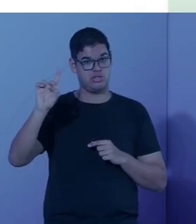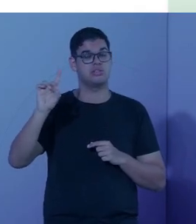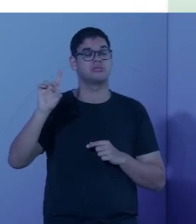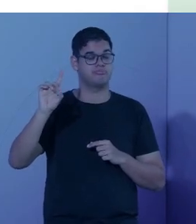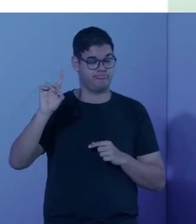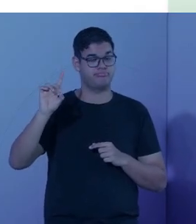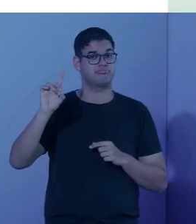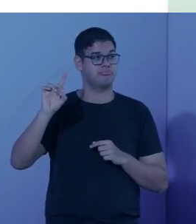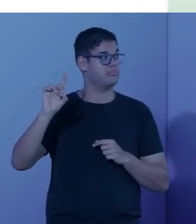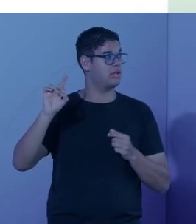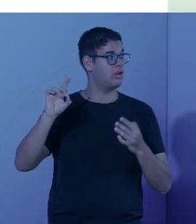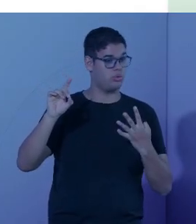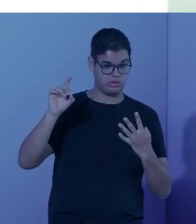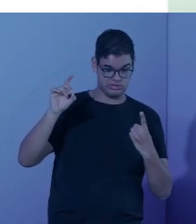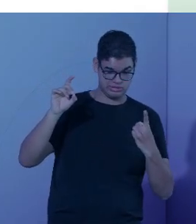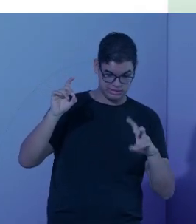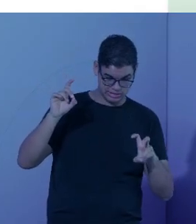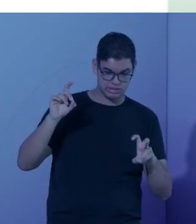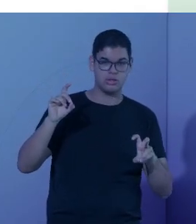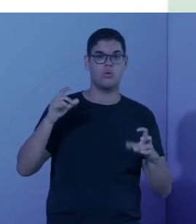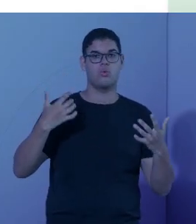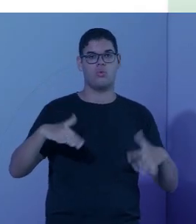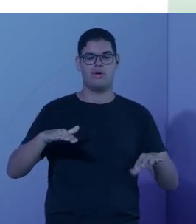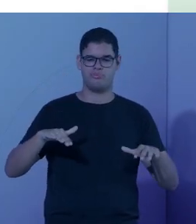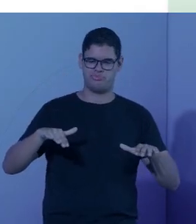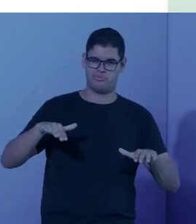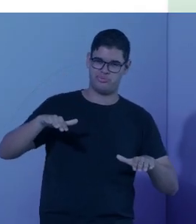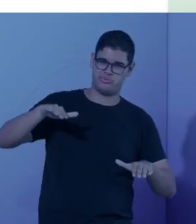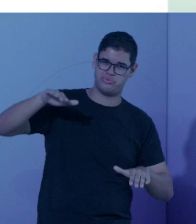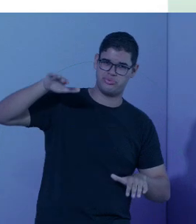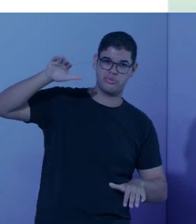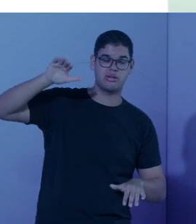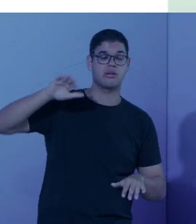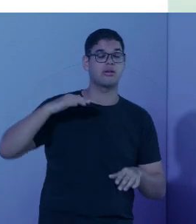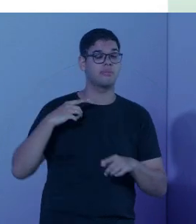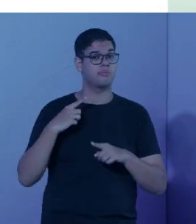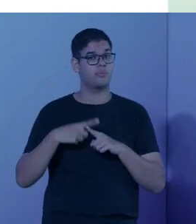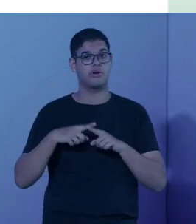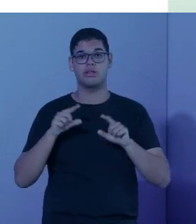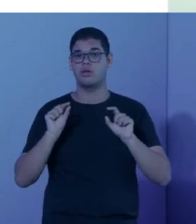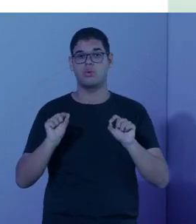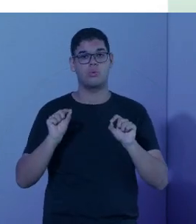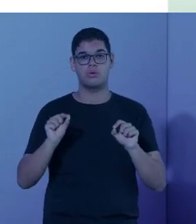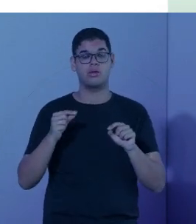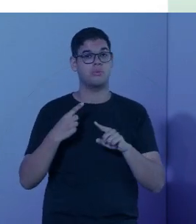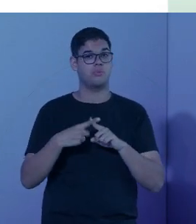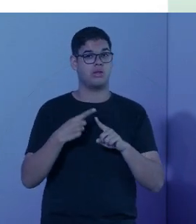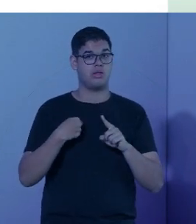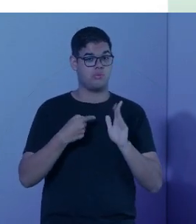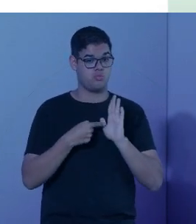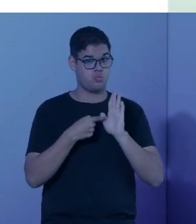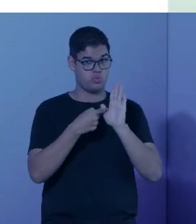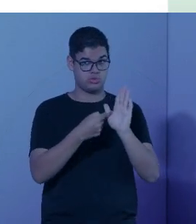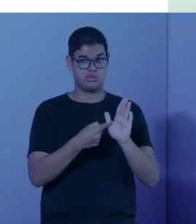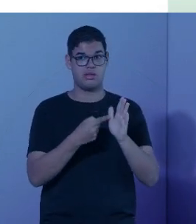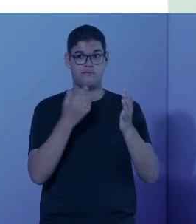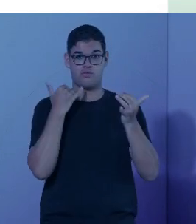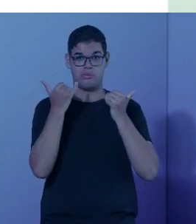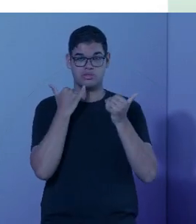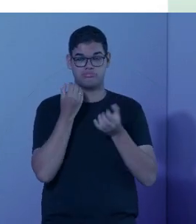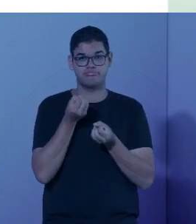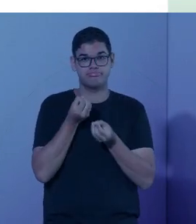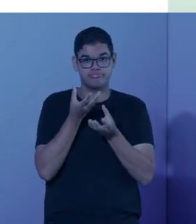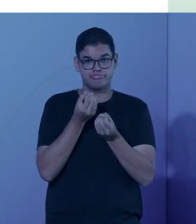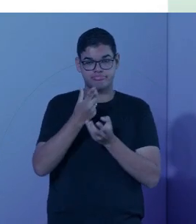prevalente e 415 nas doenças raras. Isso porque grande parte dessa amostragem de medicamentos que